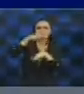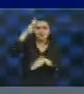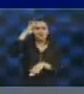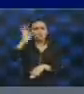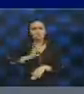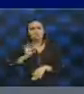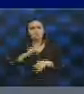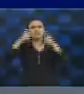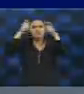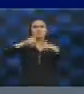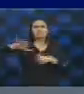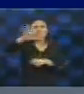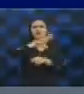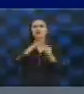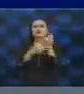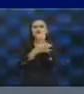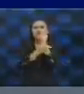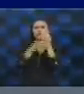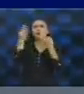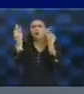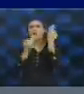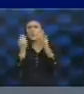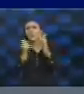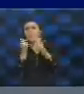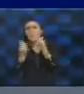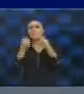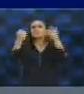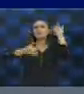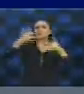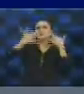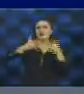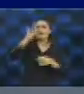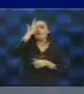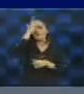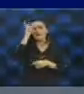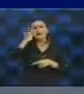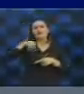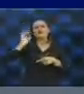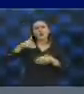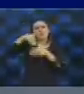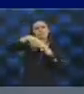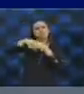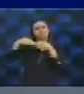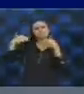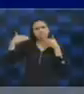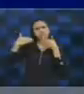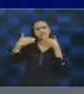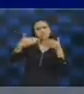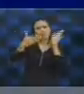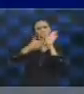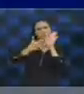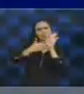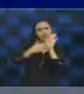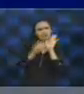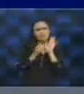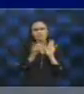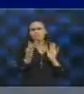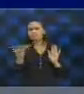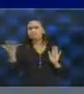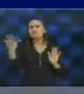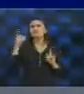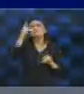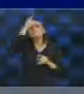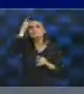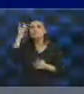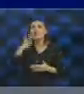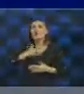Segura, falando do meu bairro vivo, da Central Facilita. Foi uma campanha cheia de propostas que contagia as pessoas, porque os